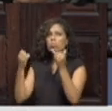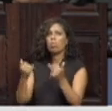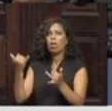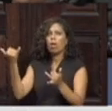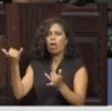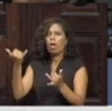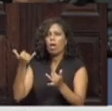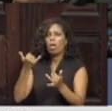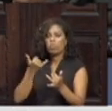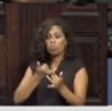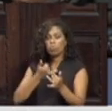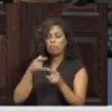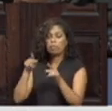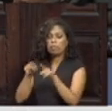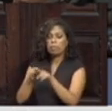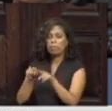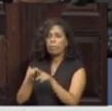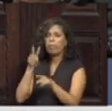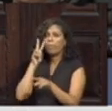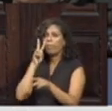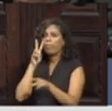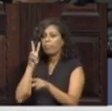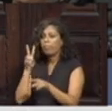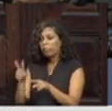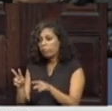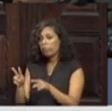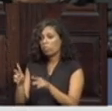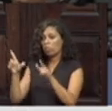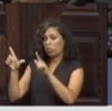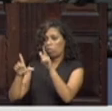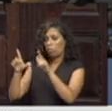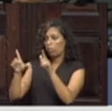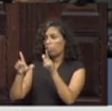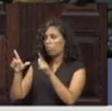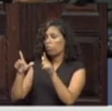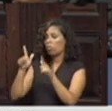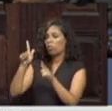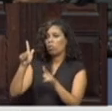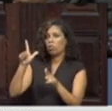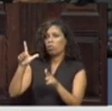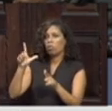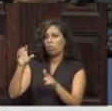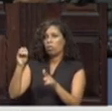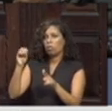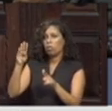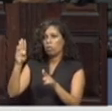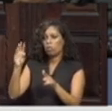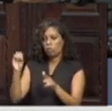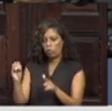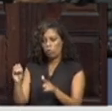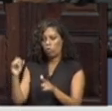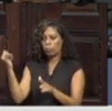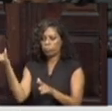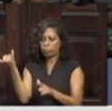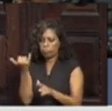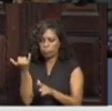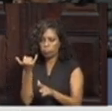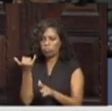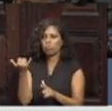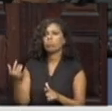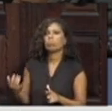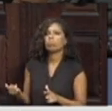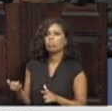eu não me engano, a Rede Globo queria saber a nossa posição. Nossa posição é um poder discricionário do Executivo remeter para